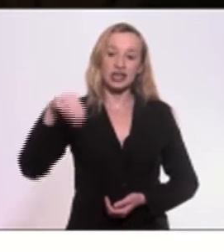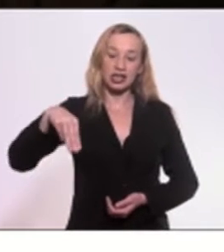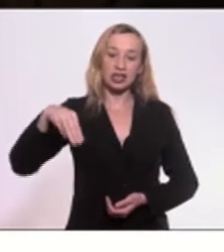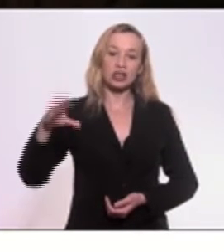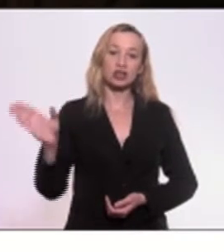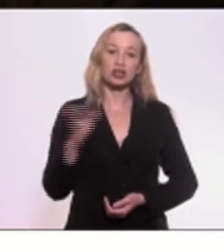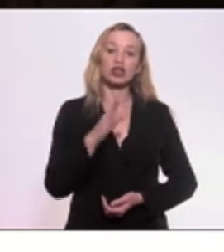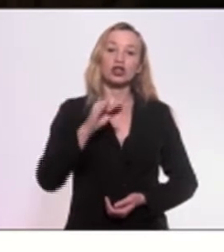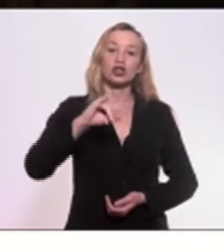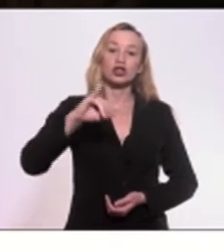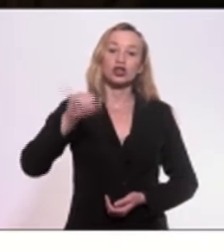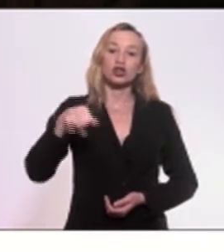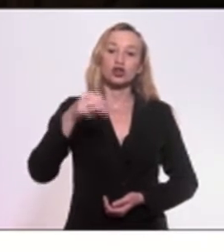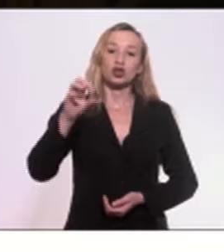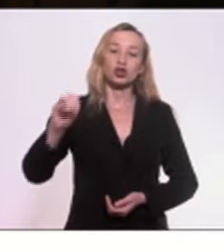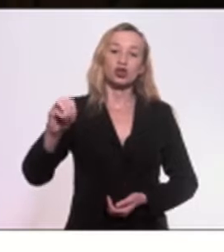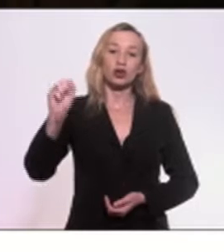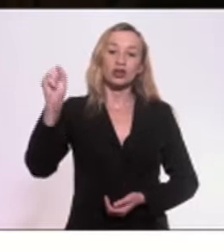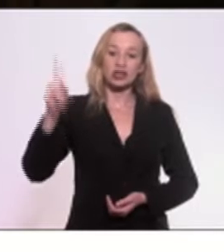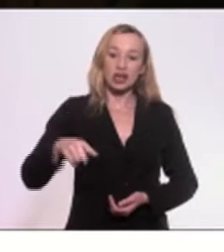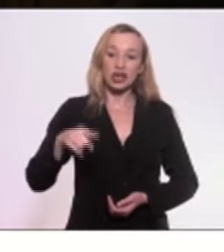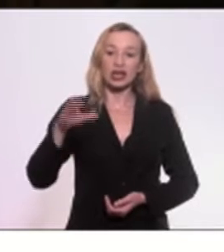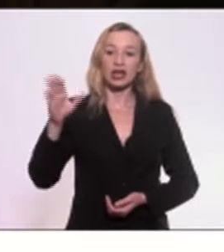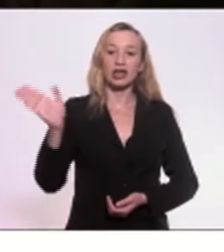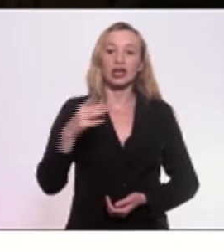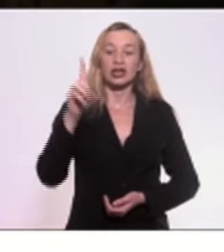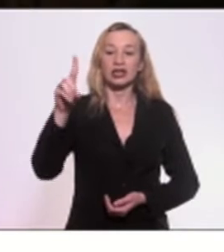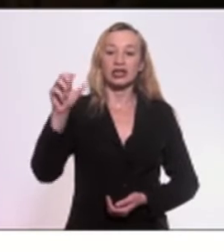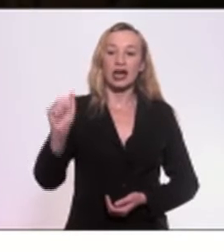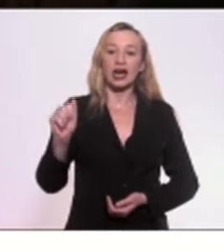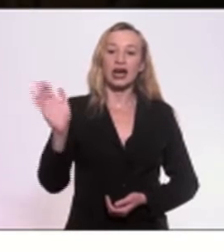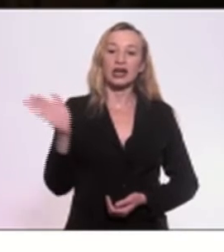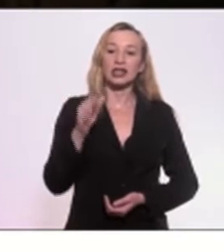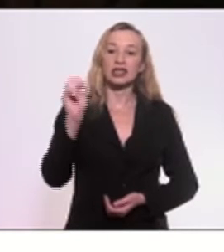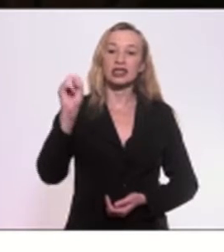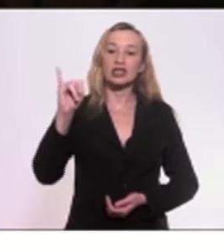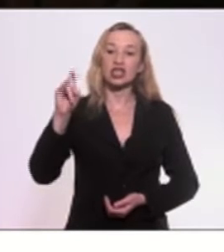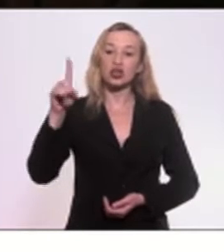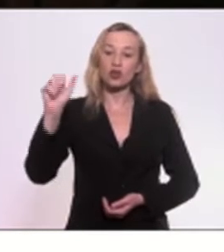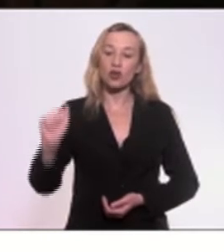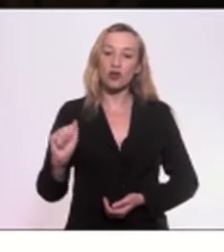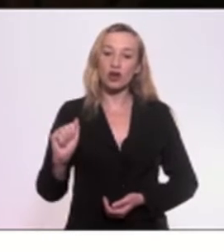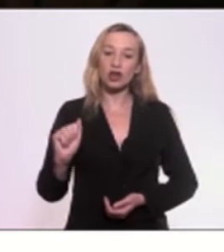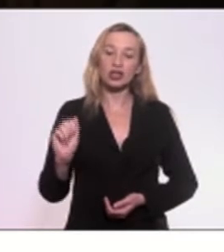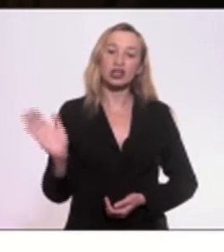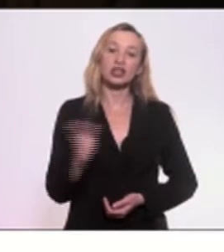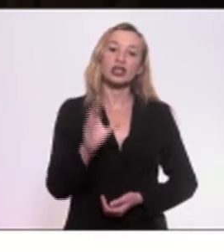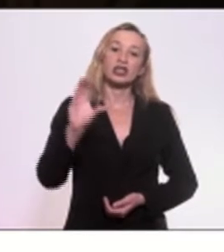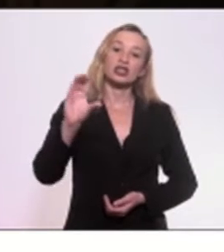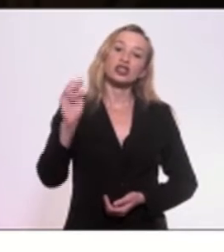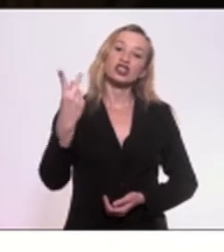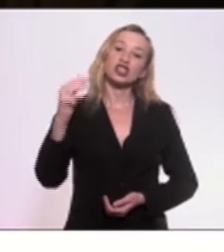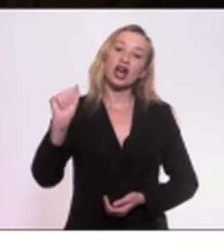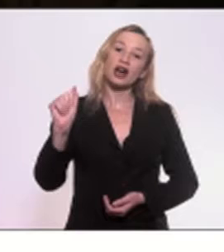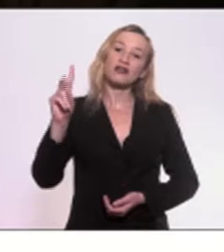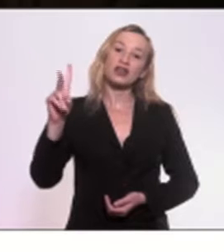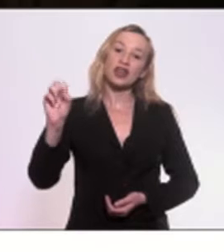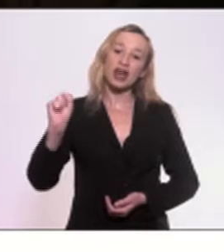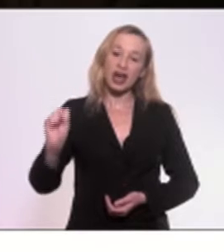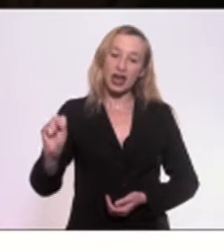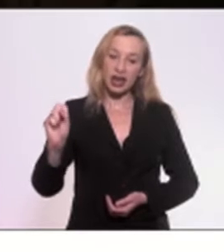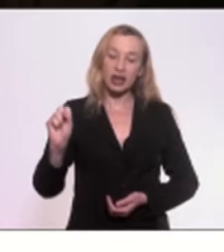Xavier, conhecido como Tiradentes. E estou lembrando isso, senhor